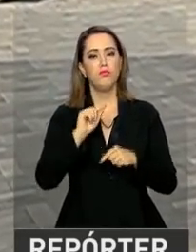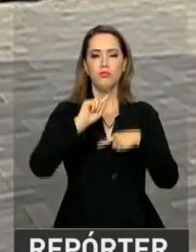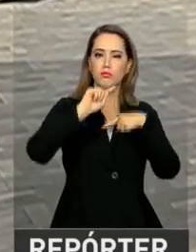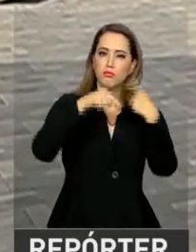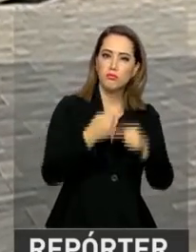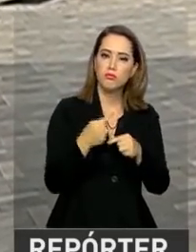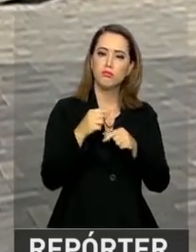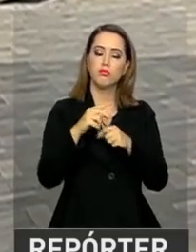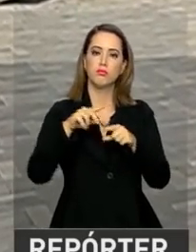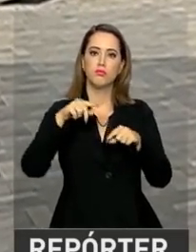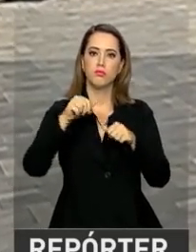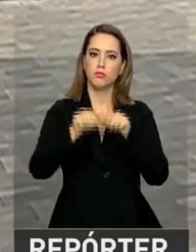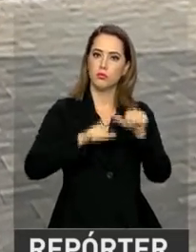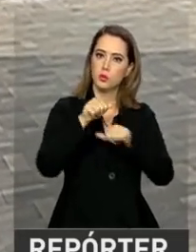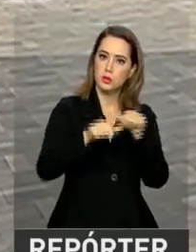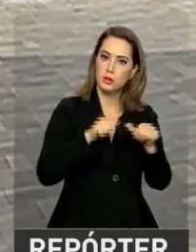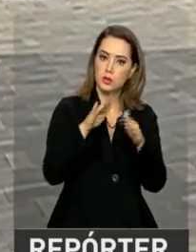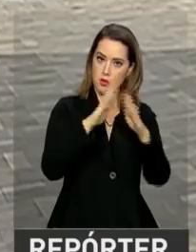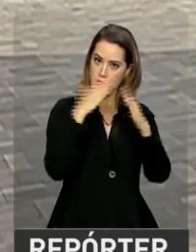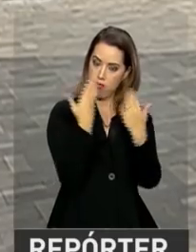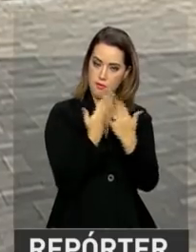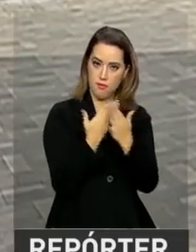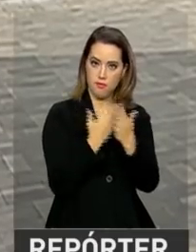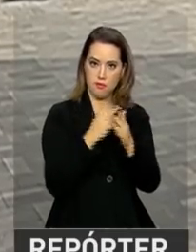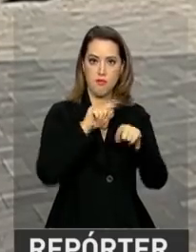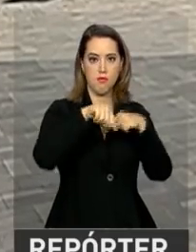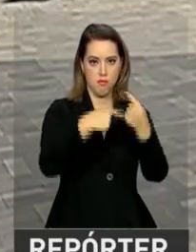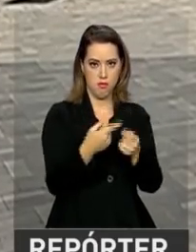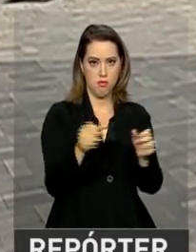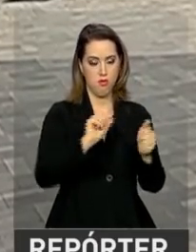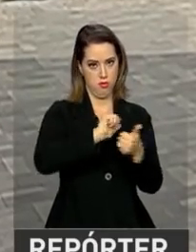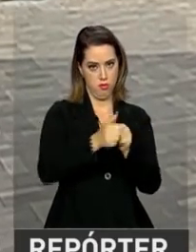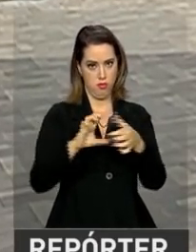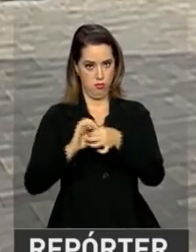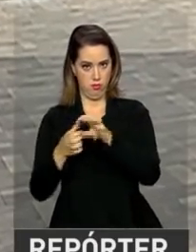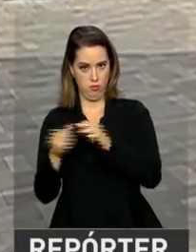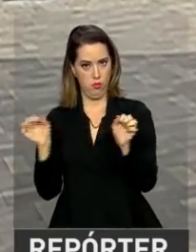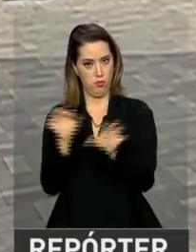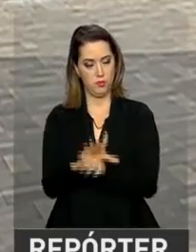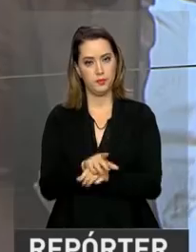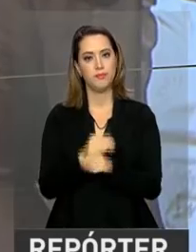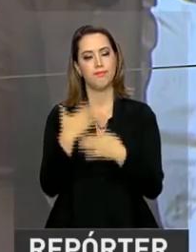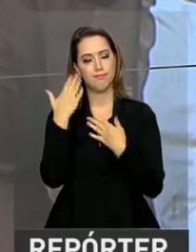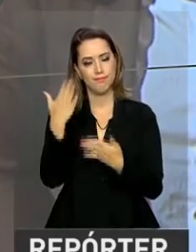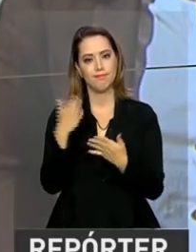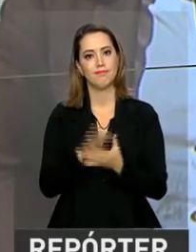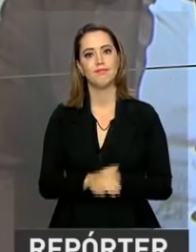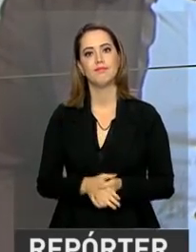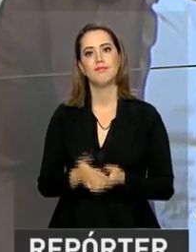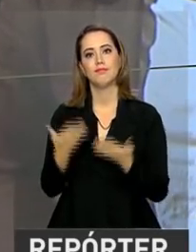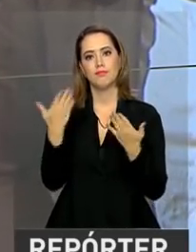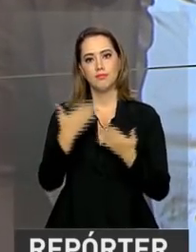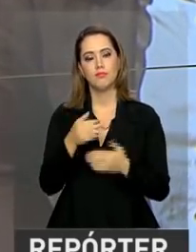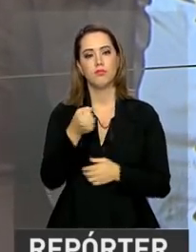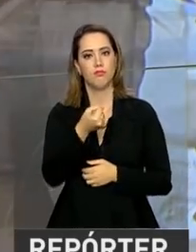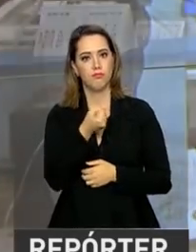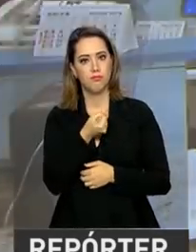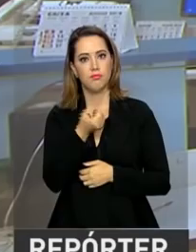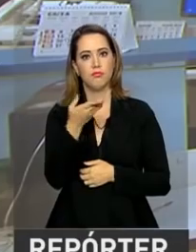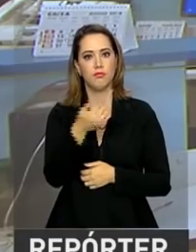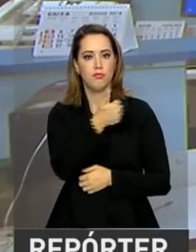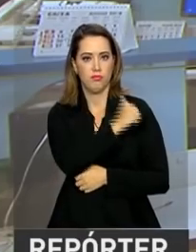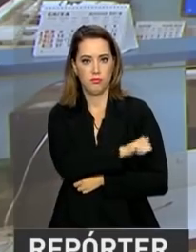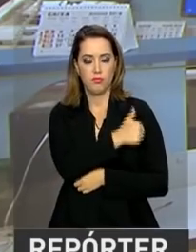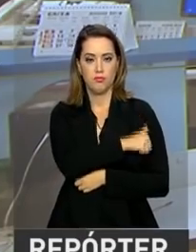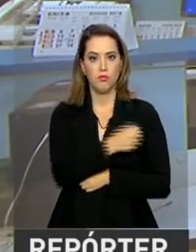transformados em estrutura para escolas depois dos Jogos Olímpicos. Daniele, obrigada, Carolina, pelas suas informações ao vivo do